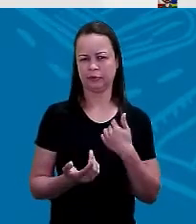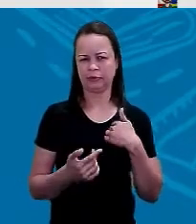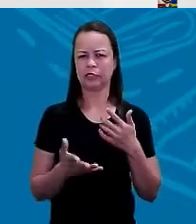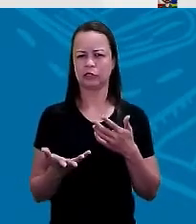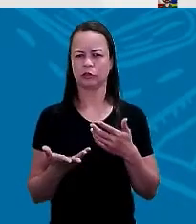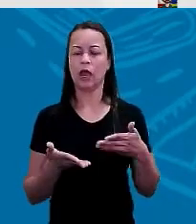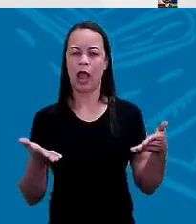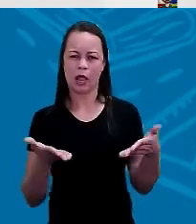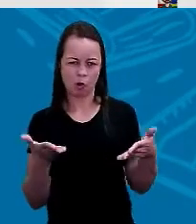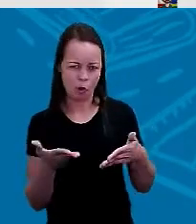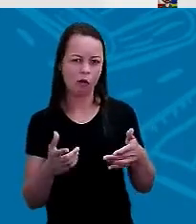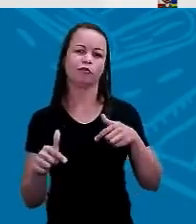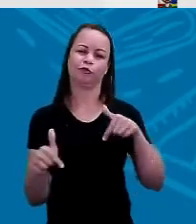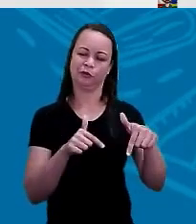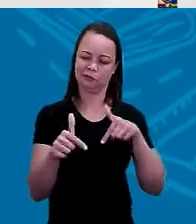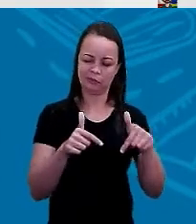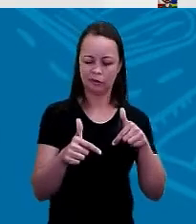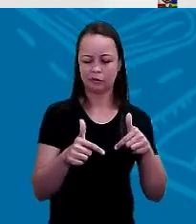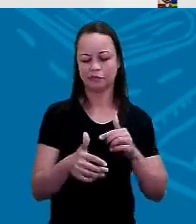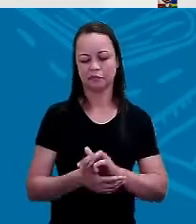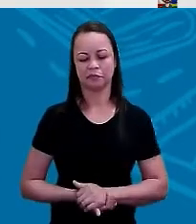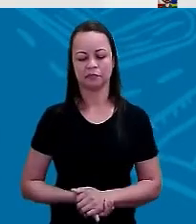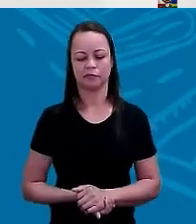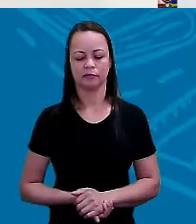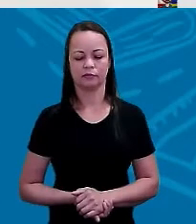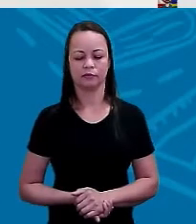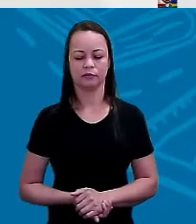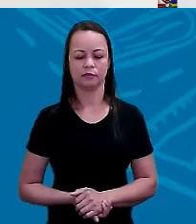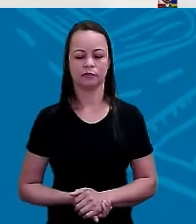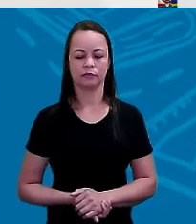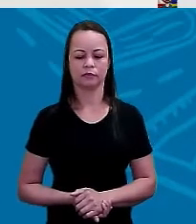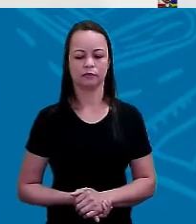estou trabalhando agora. Let's see? So,